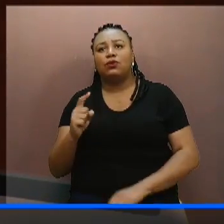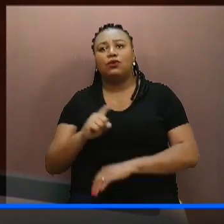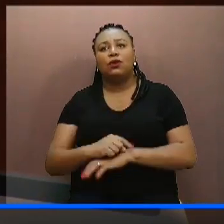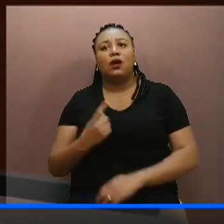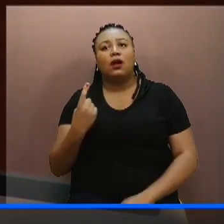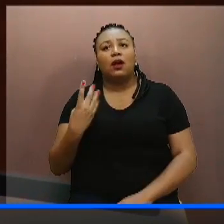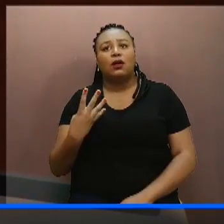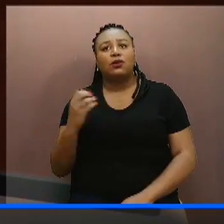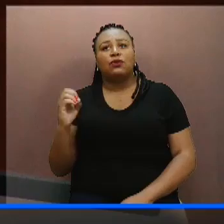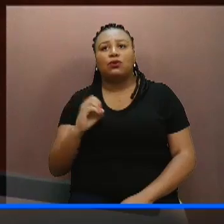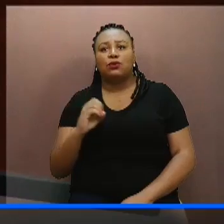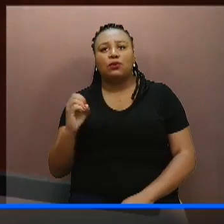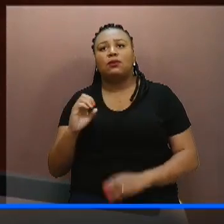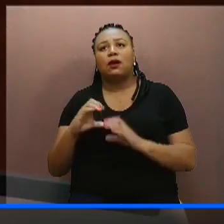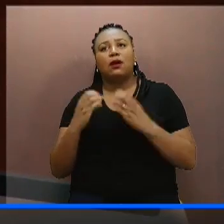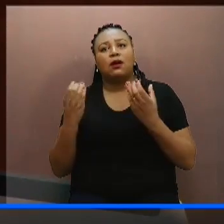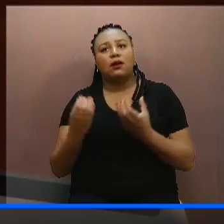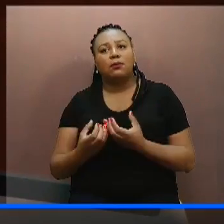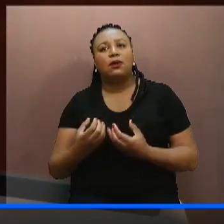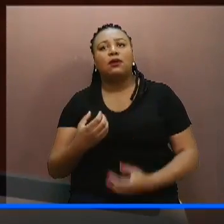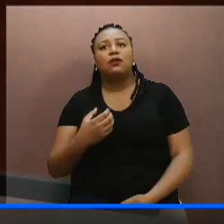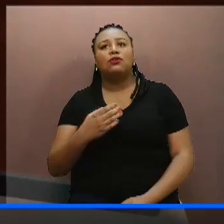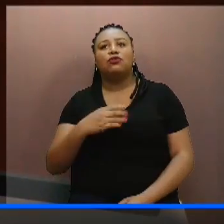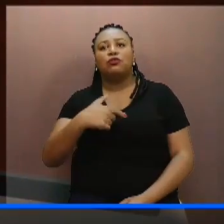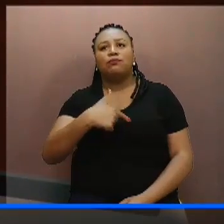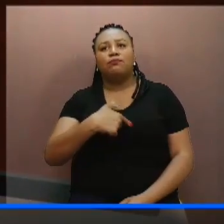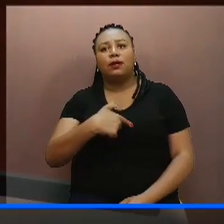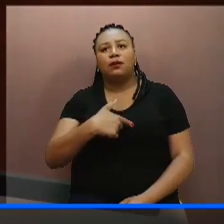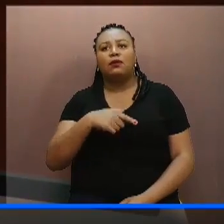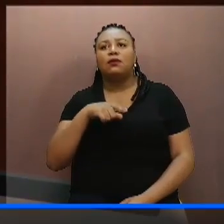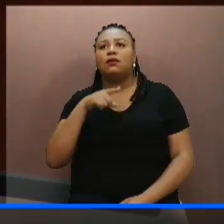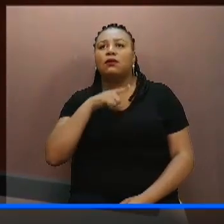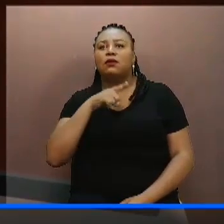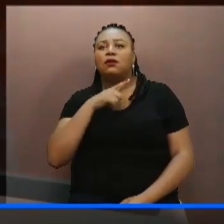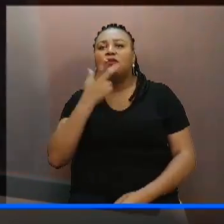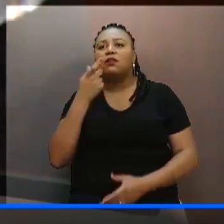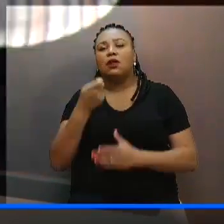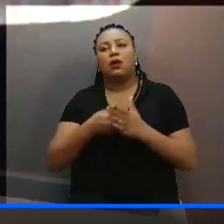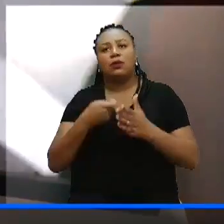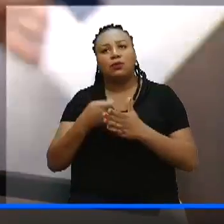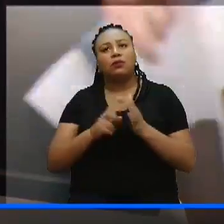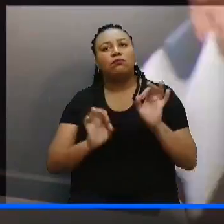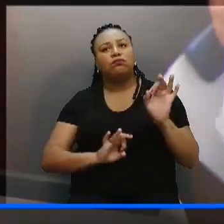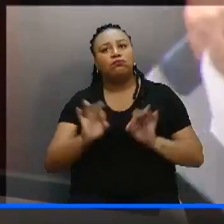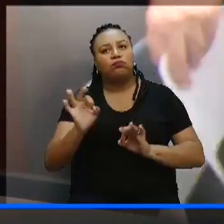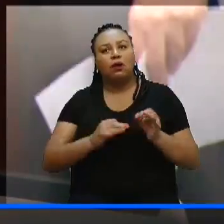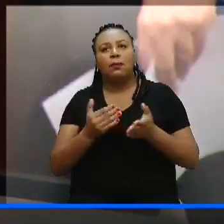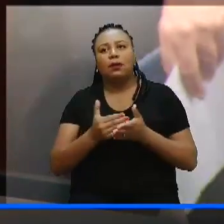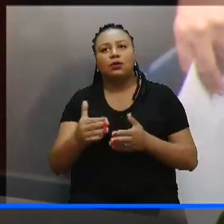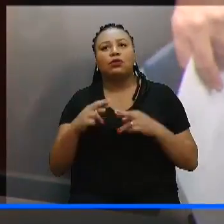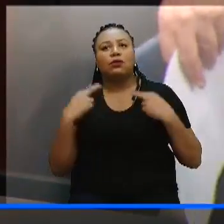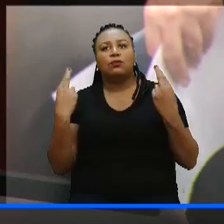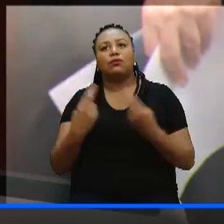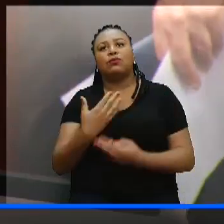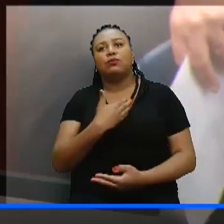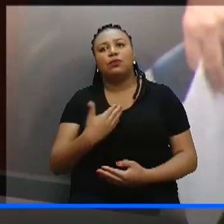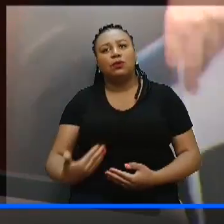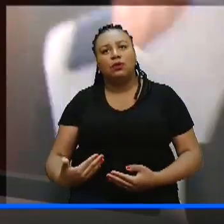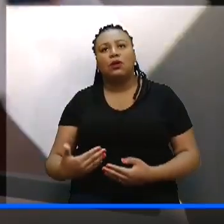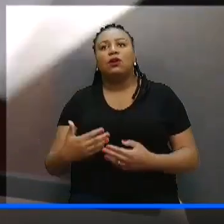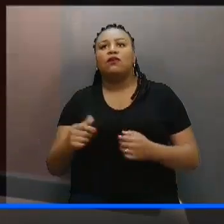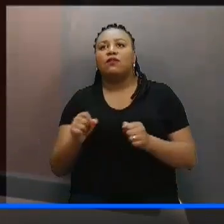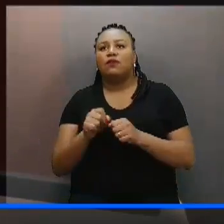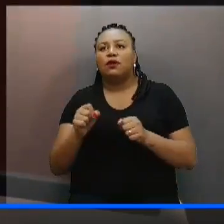da câmara municipal de bagé encaminhando carta de reivindicação elaborado a partir da audiência pública por amor